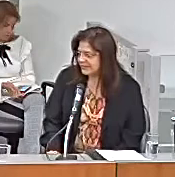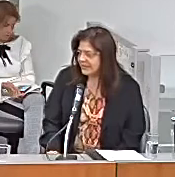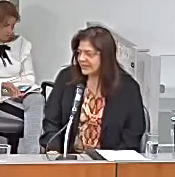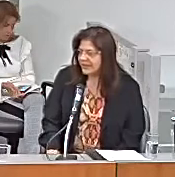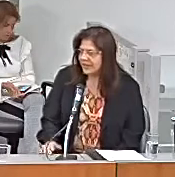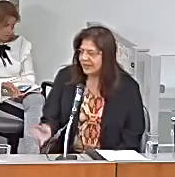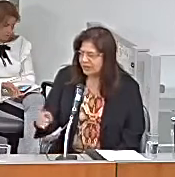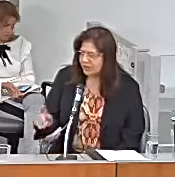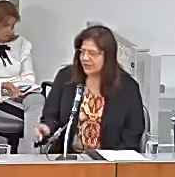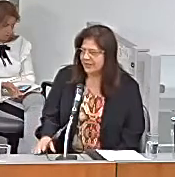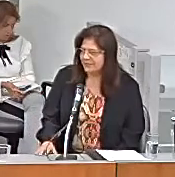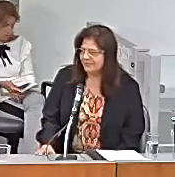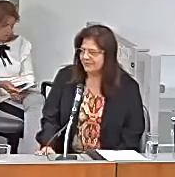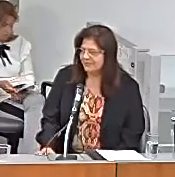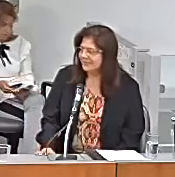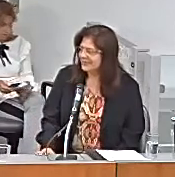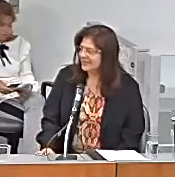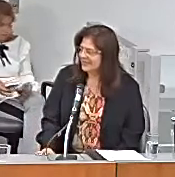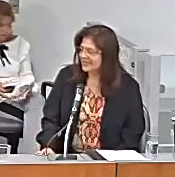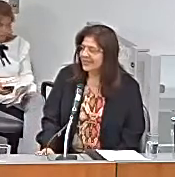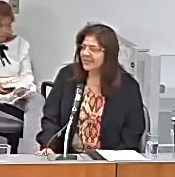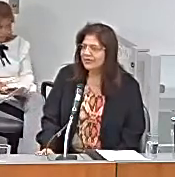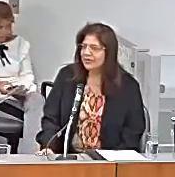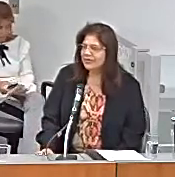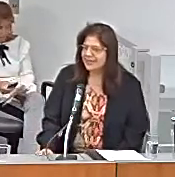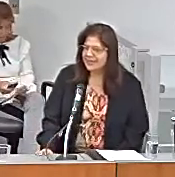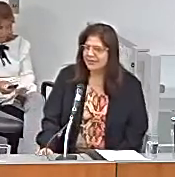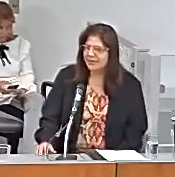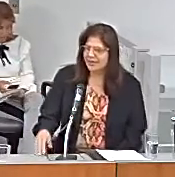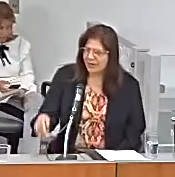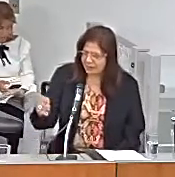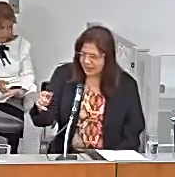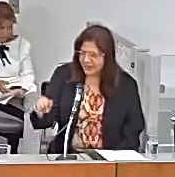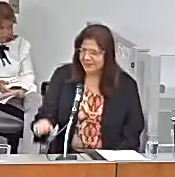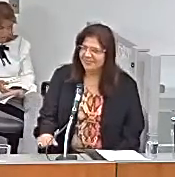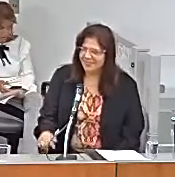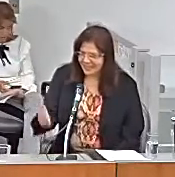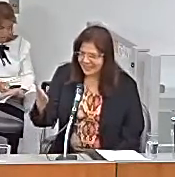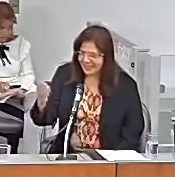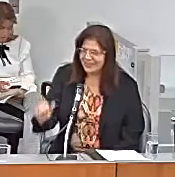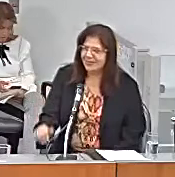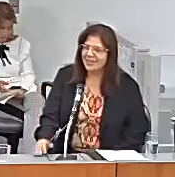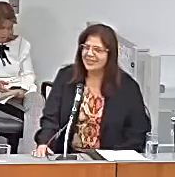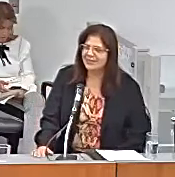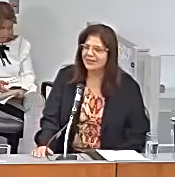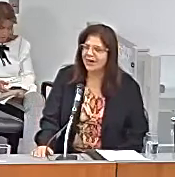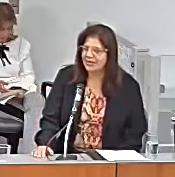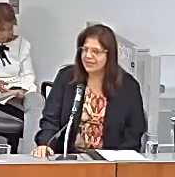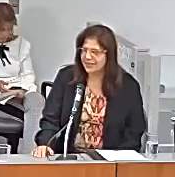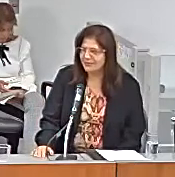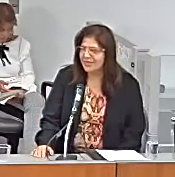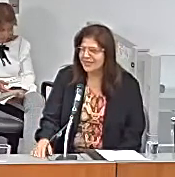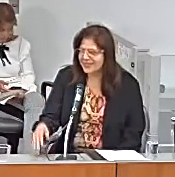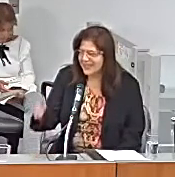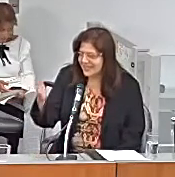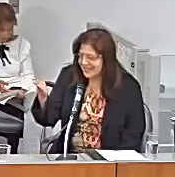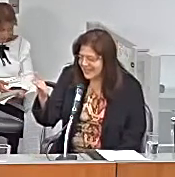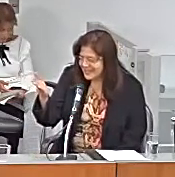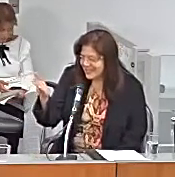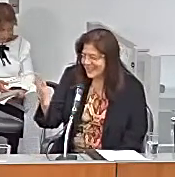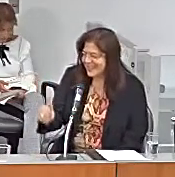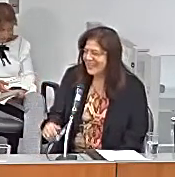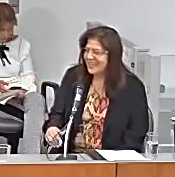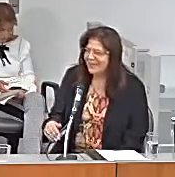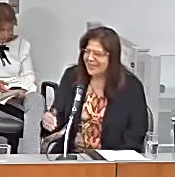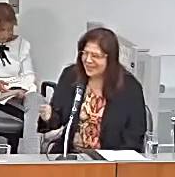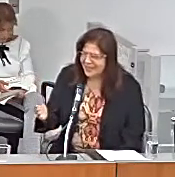capacitação, é uma troca. Né? E eu gostaria também, com a fala, né, dela, com respeito aos intérpretes, agradecer a